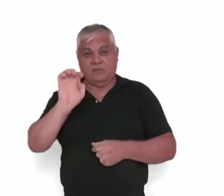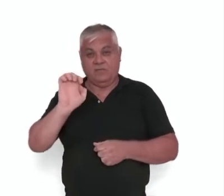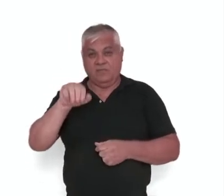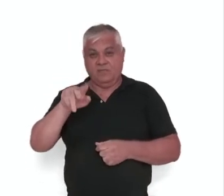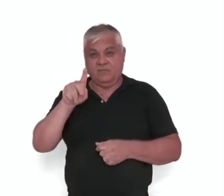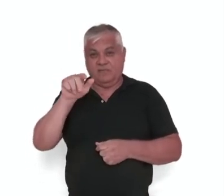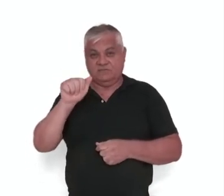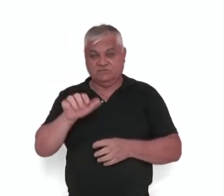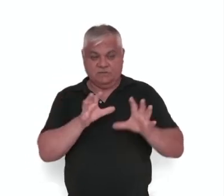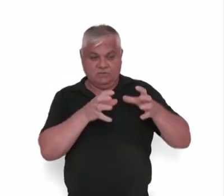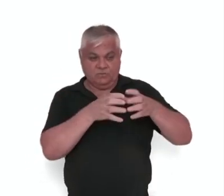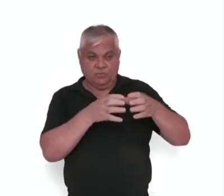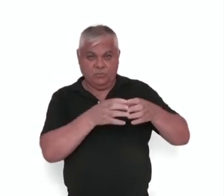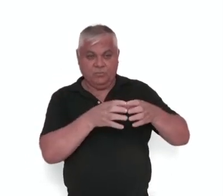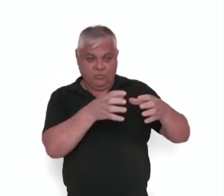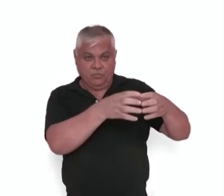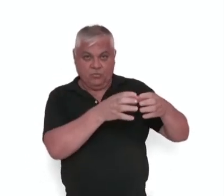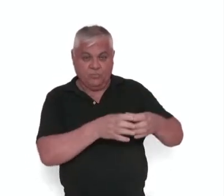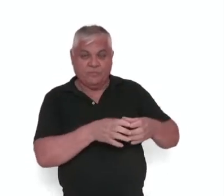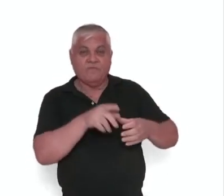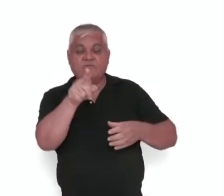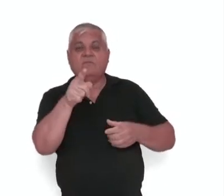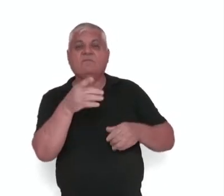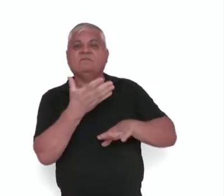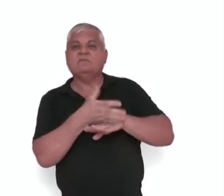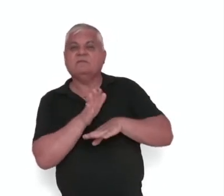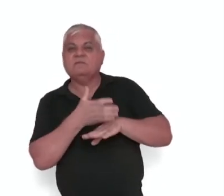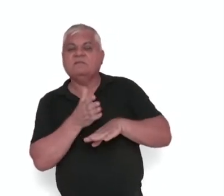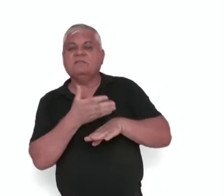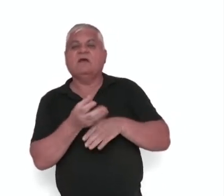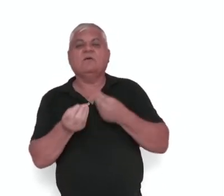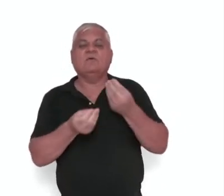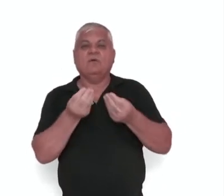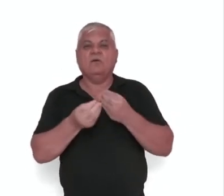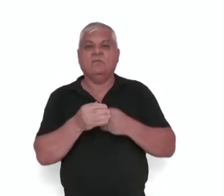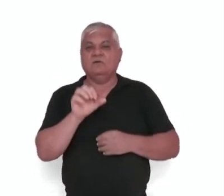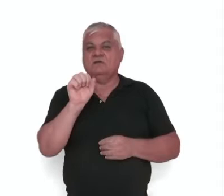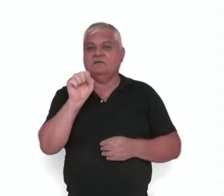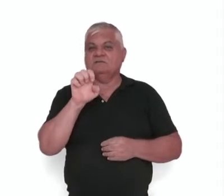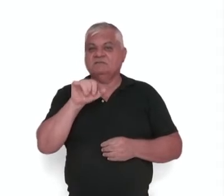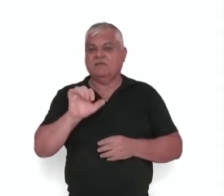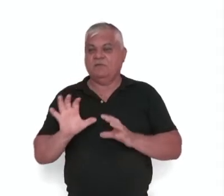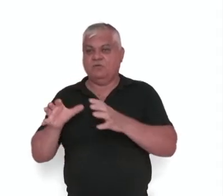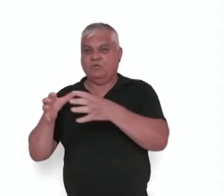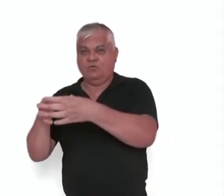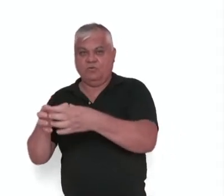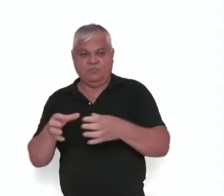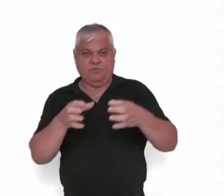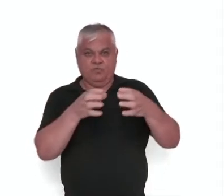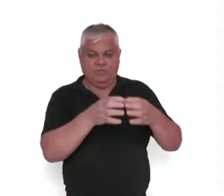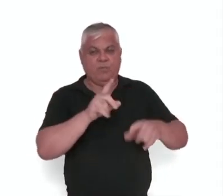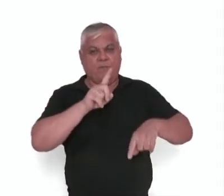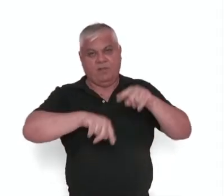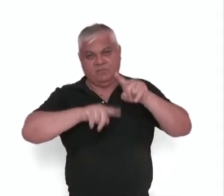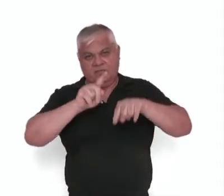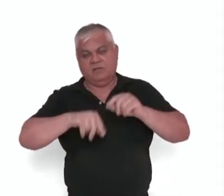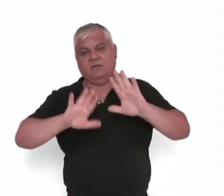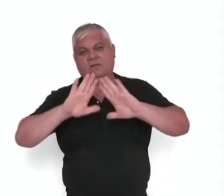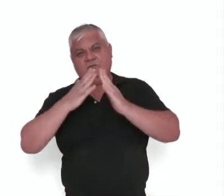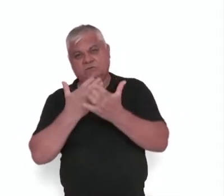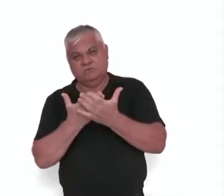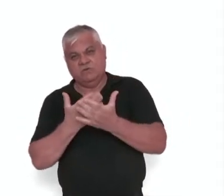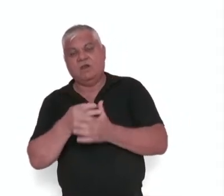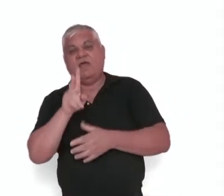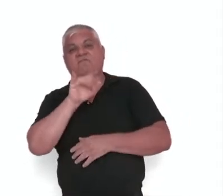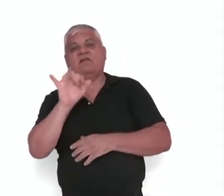pequenos grupos, vamos praticar os jogos semi-cooperativos. Cada grupo, depois do material disponível na escola, vai criar